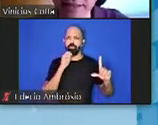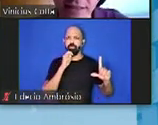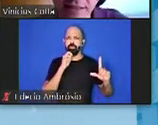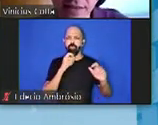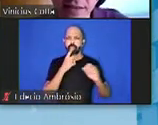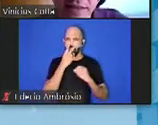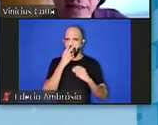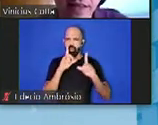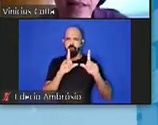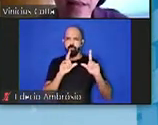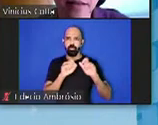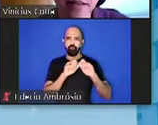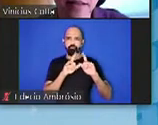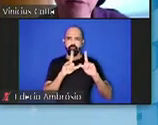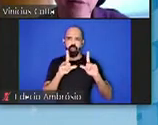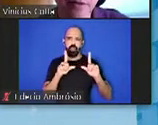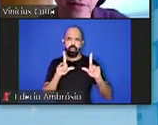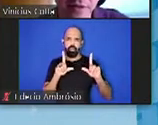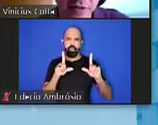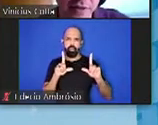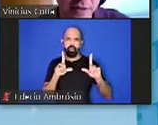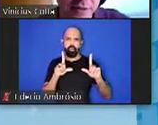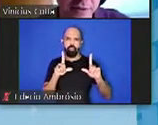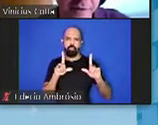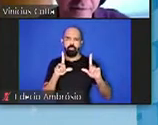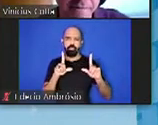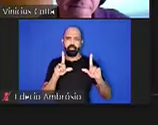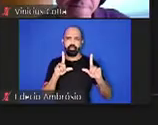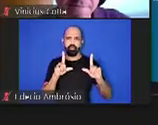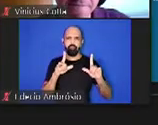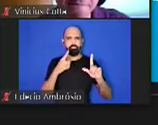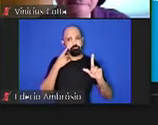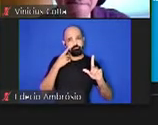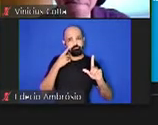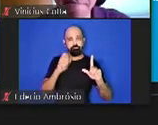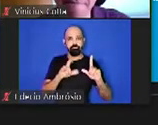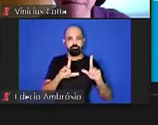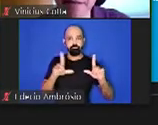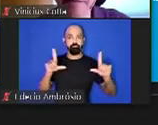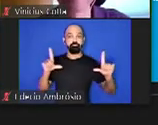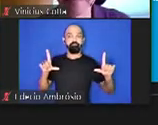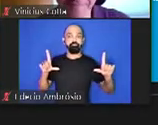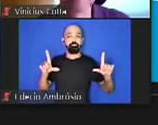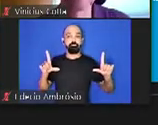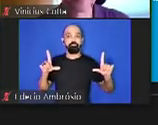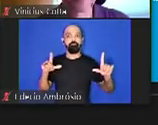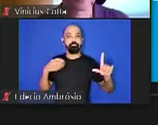tela, né? É, deixa eu continuar aqui. Deixa eu ver se eu consigo. Agora deu certo.